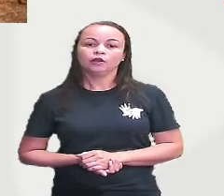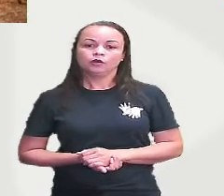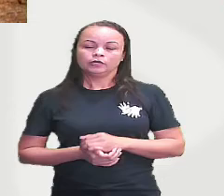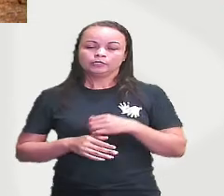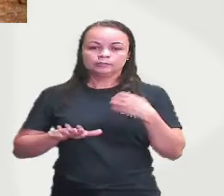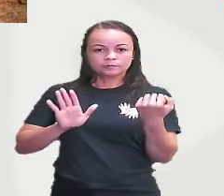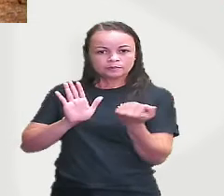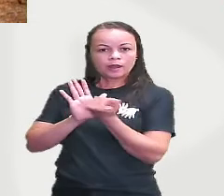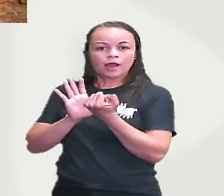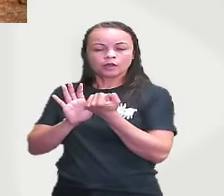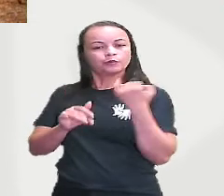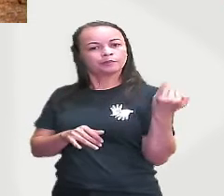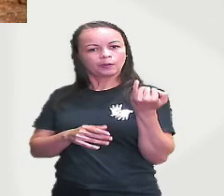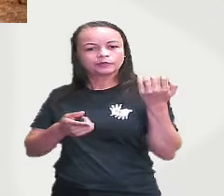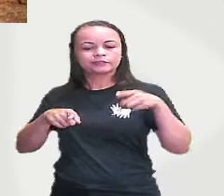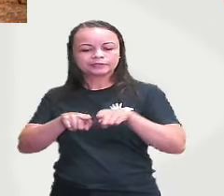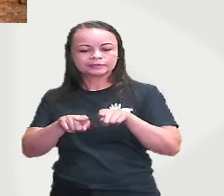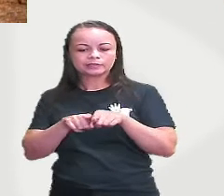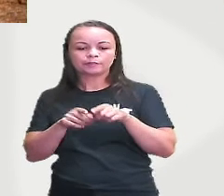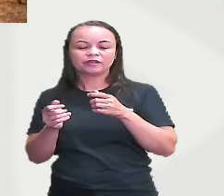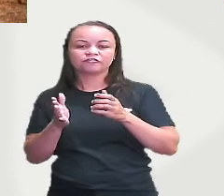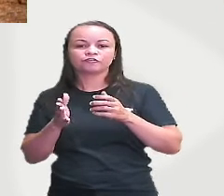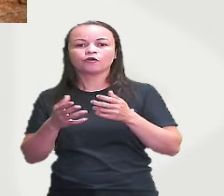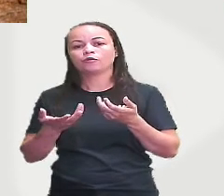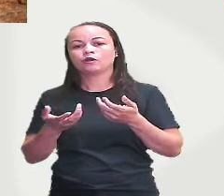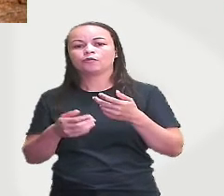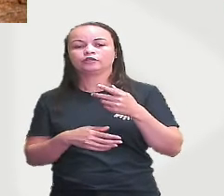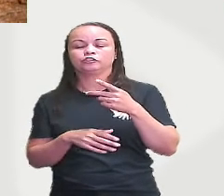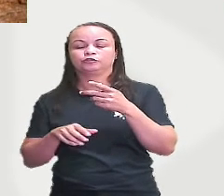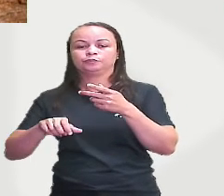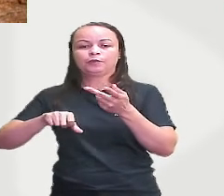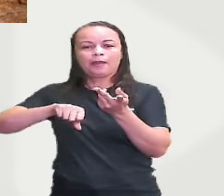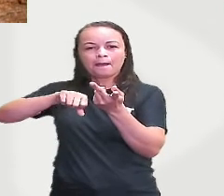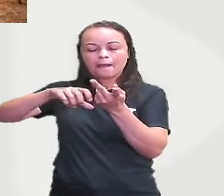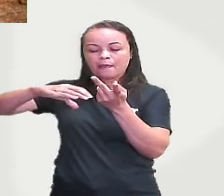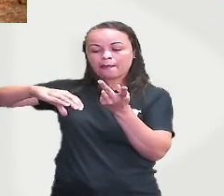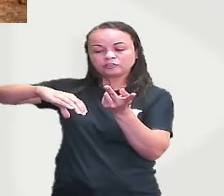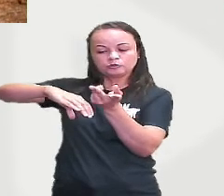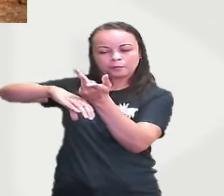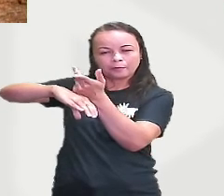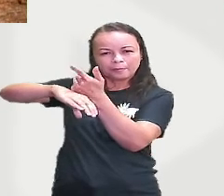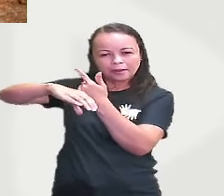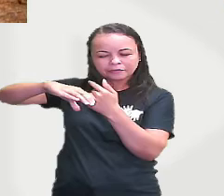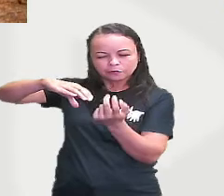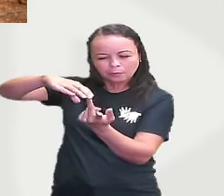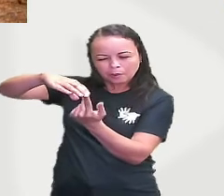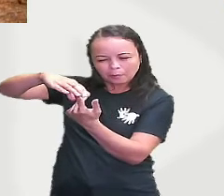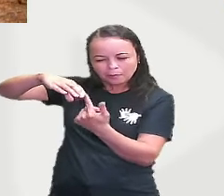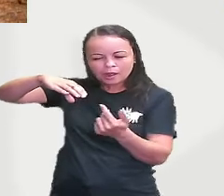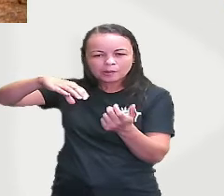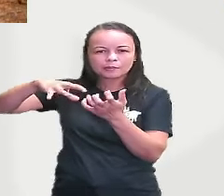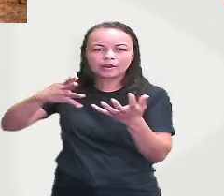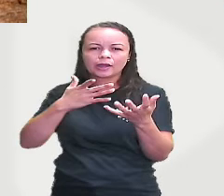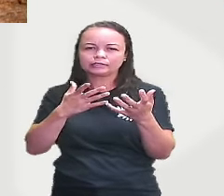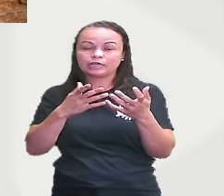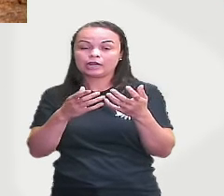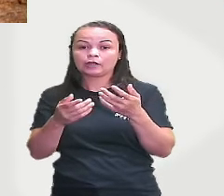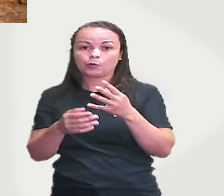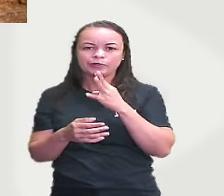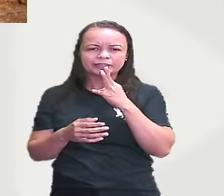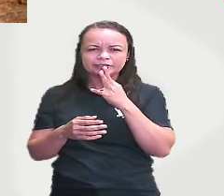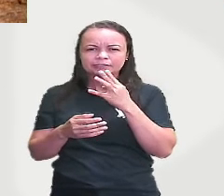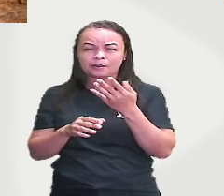marco histórico da humanidade foram as pinturas rupestres. A arte rupestre é reconhecida como uma das mais